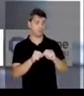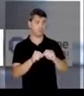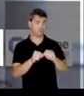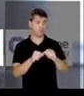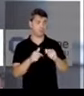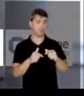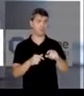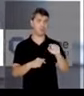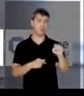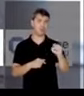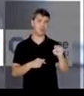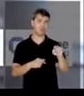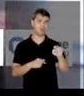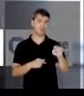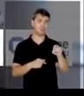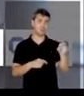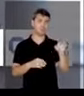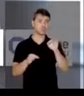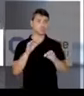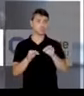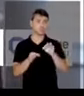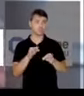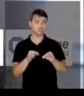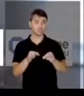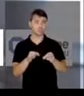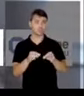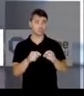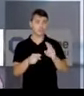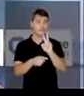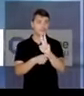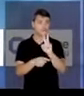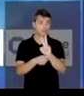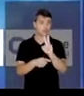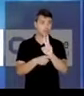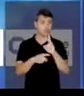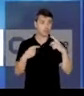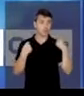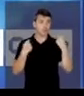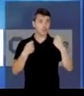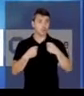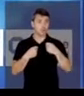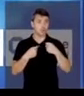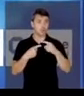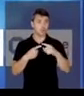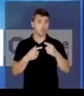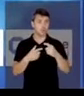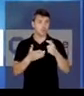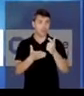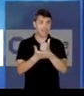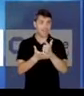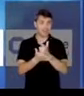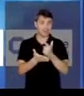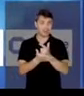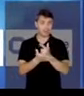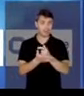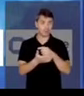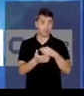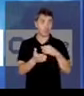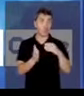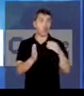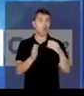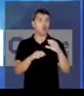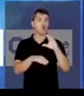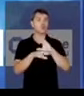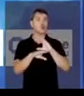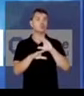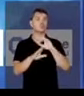brasileira. A Globo, a Veja, a Folha, o Estadão, o jornal O Globo, o transformaram quase num deus. Ou seja, todas as mentiras